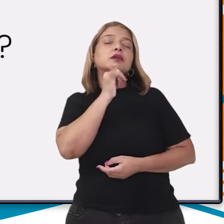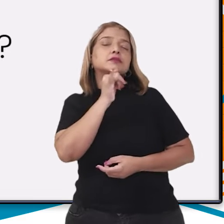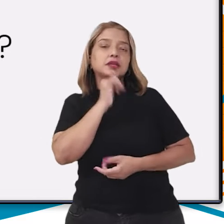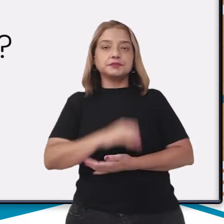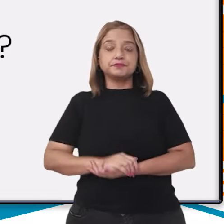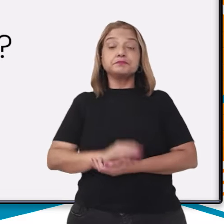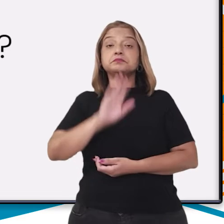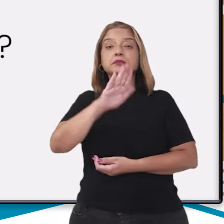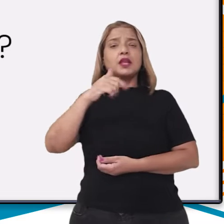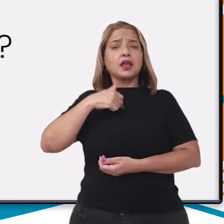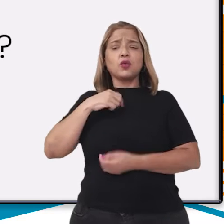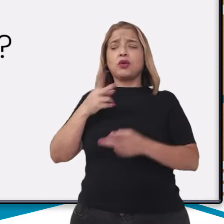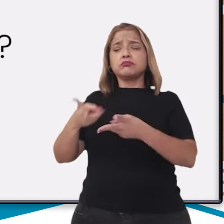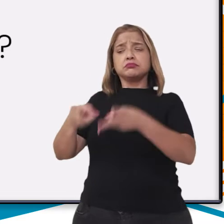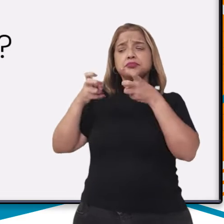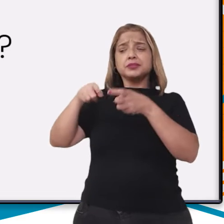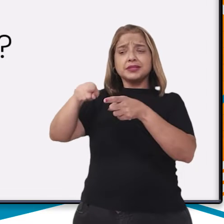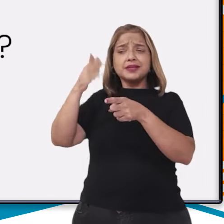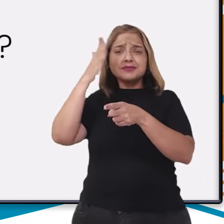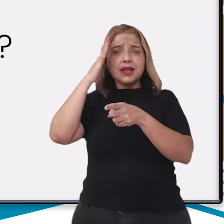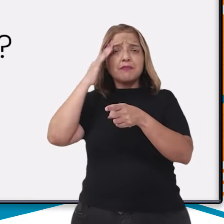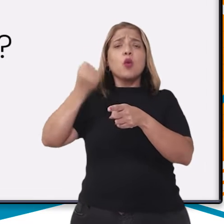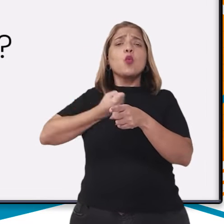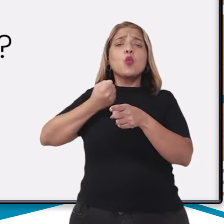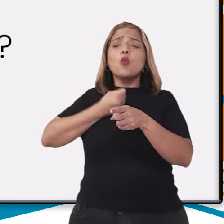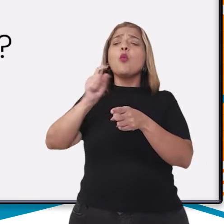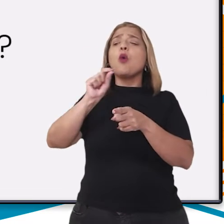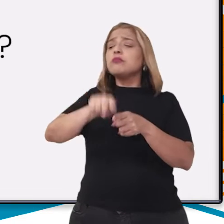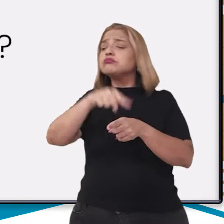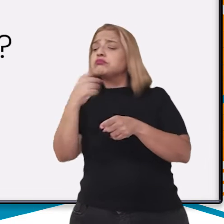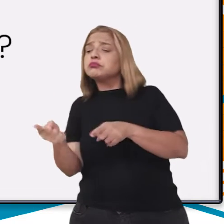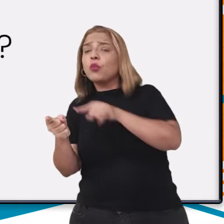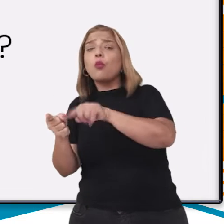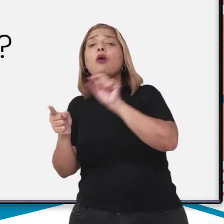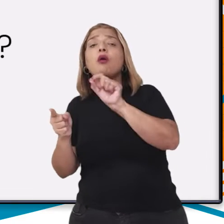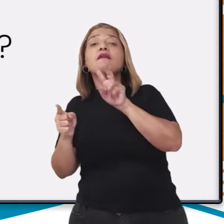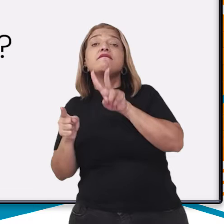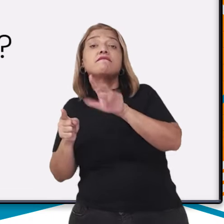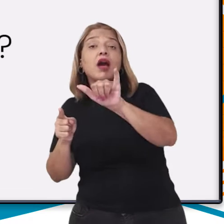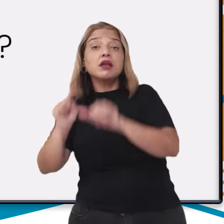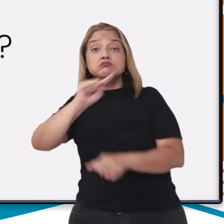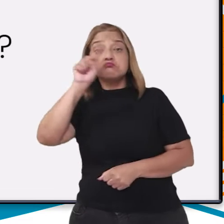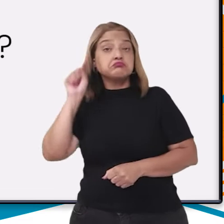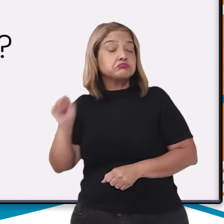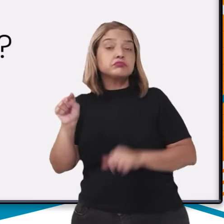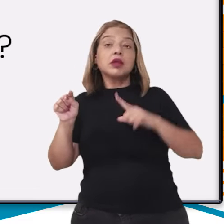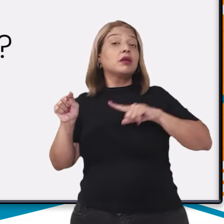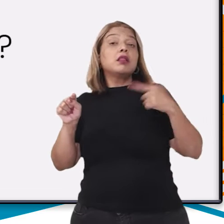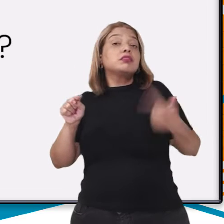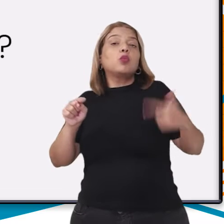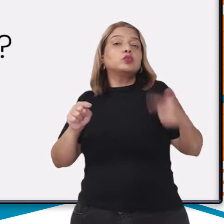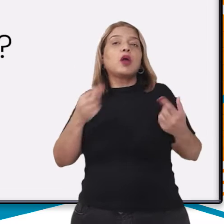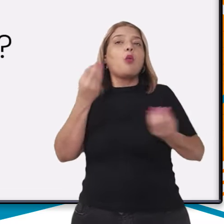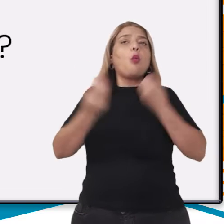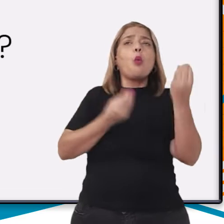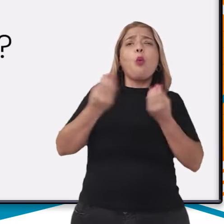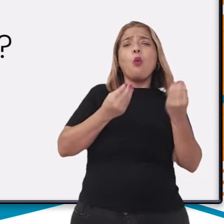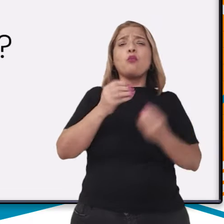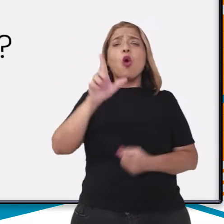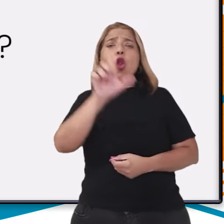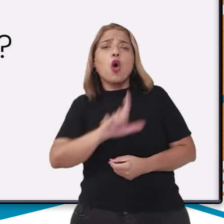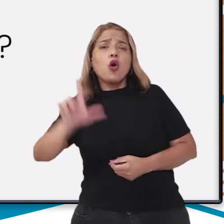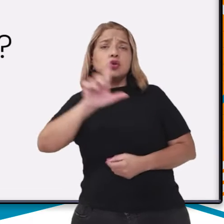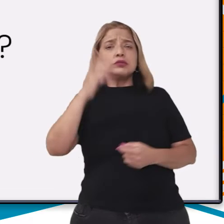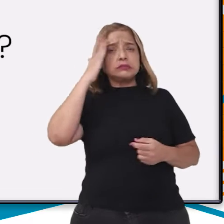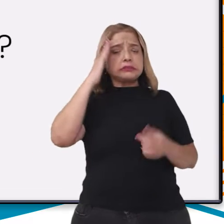seja, não conseguimos definir qual é o próximo número, porque não há uma lógica, uma lei